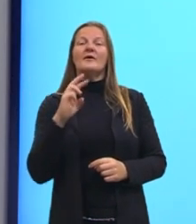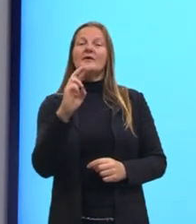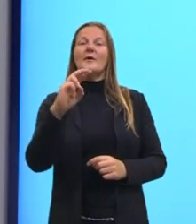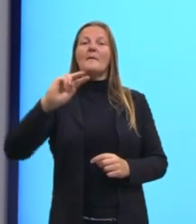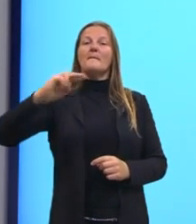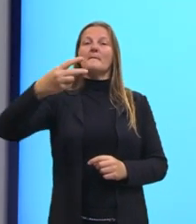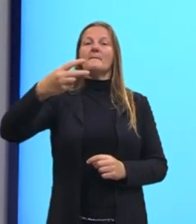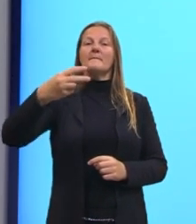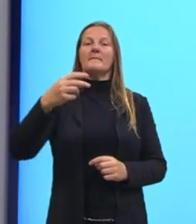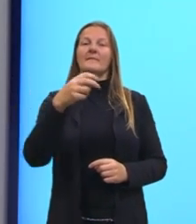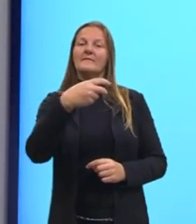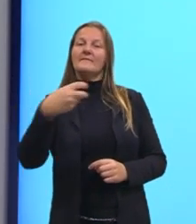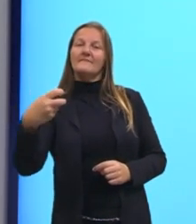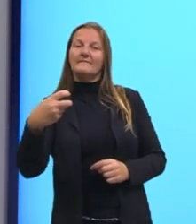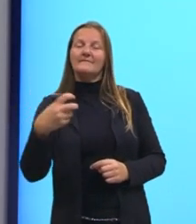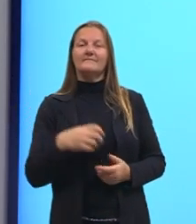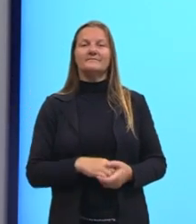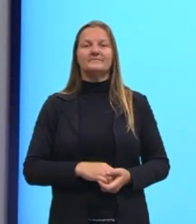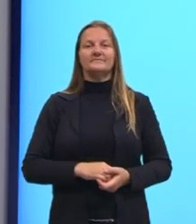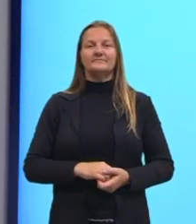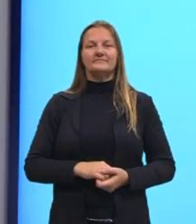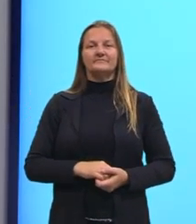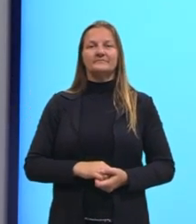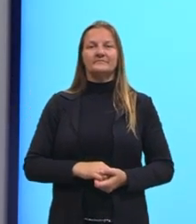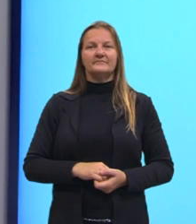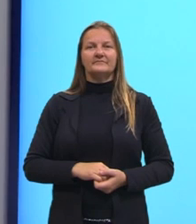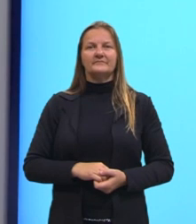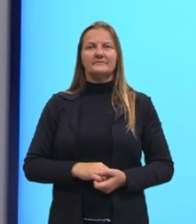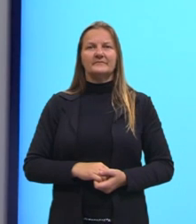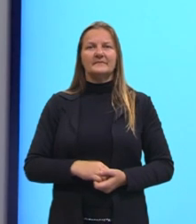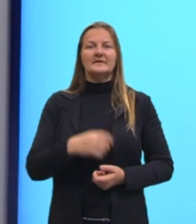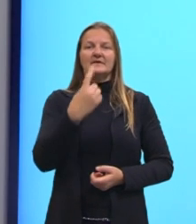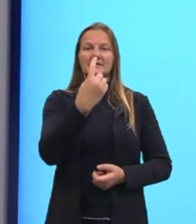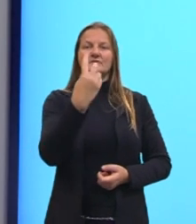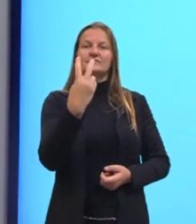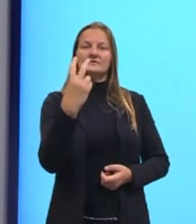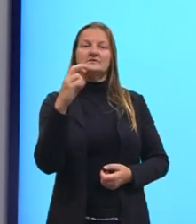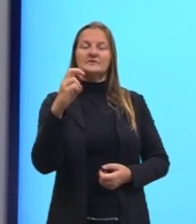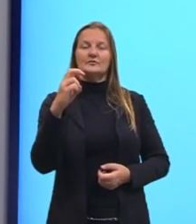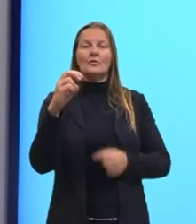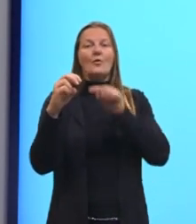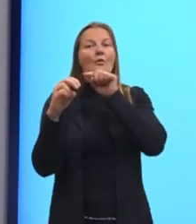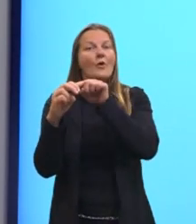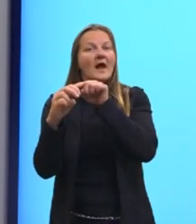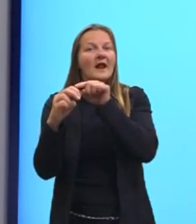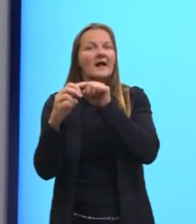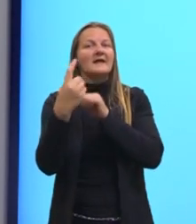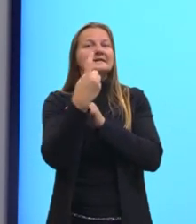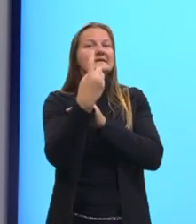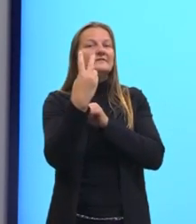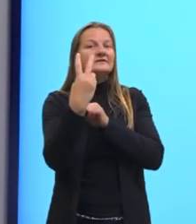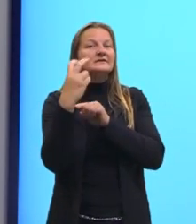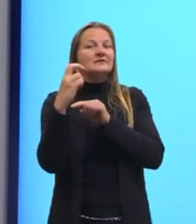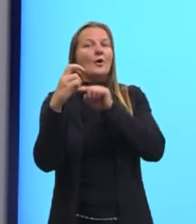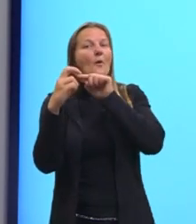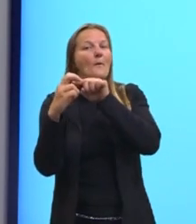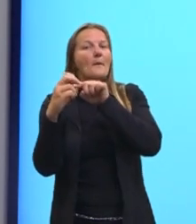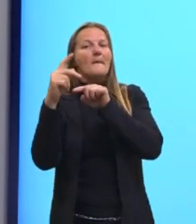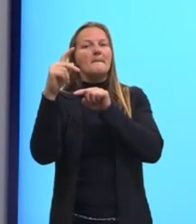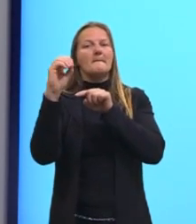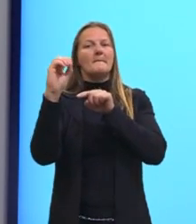neste caso aqui 5x 5x e é 125 Esta é a potência